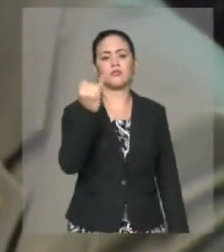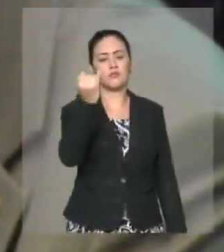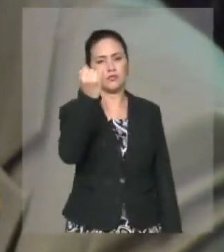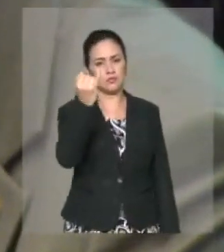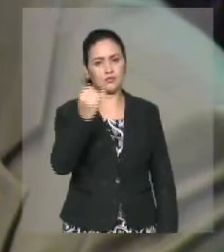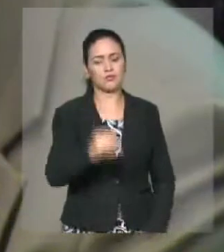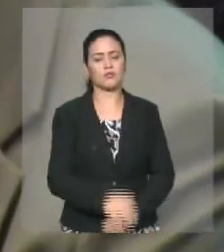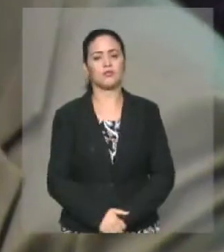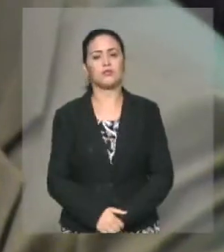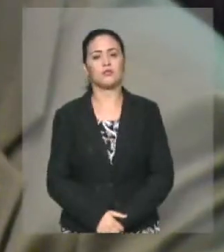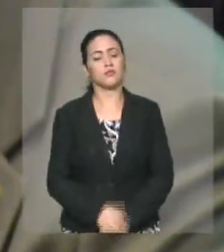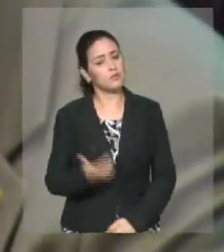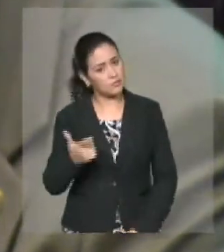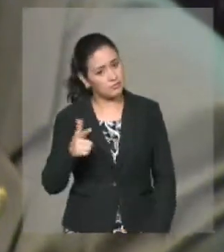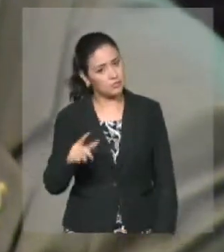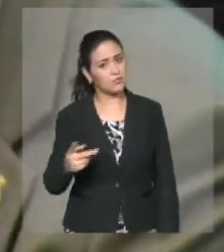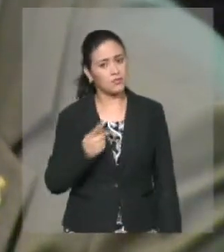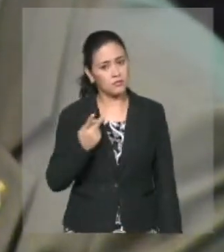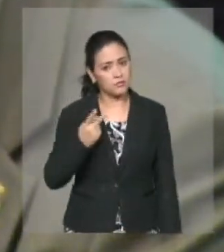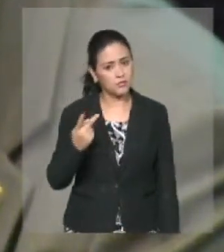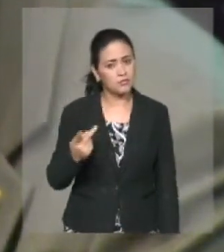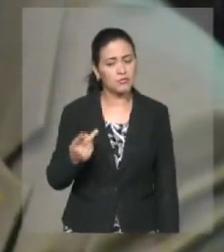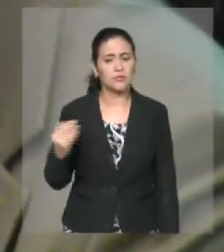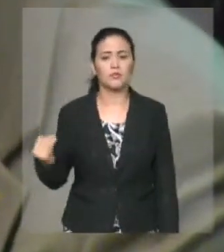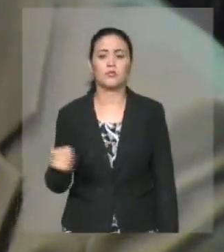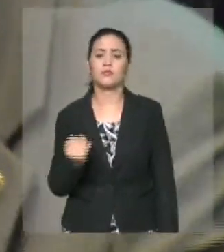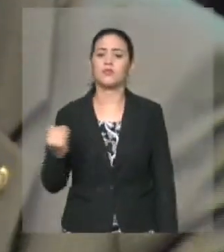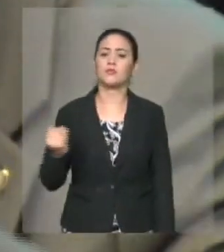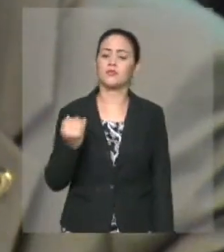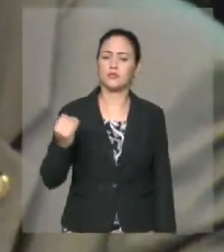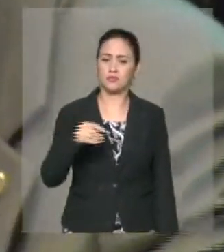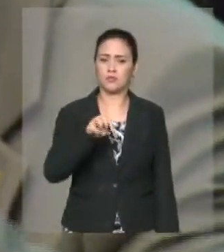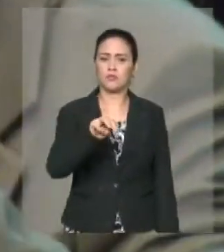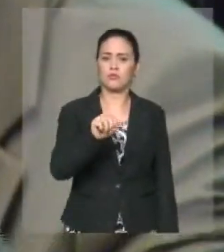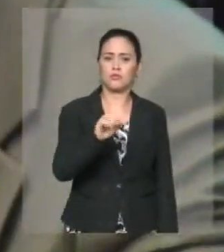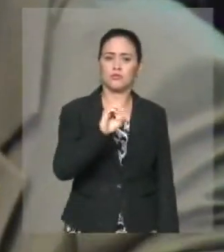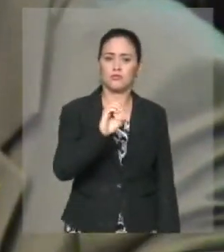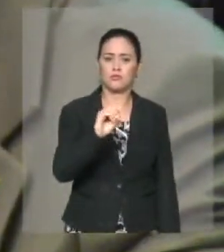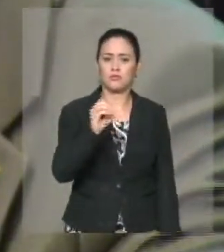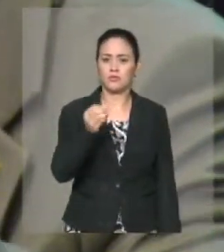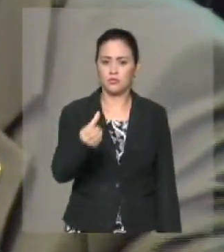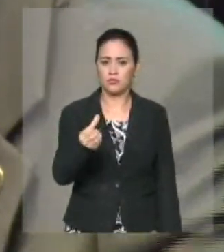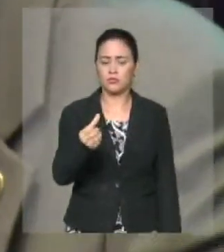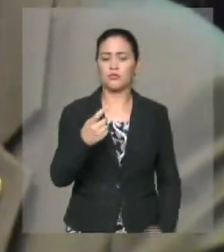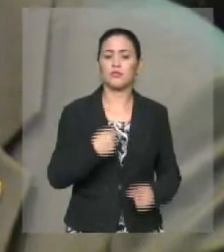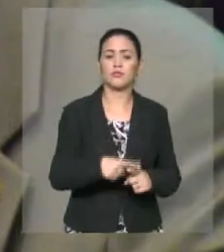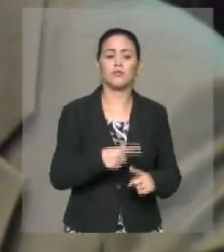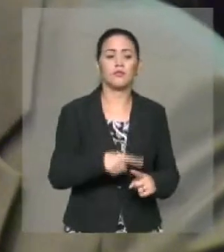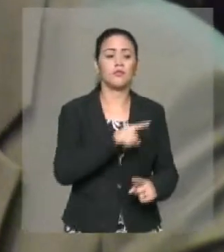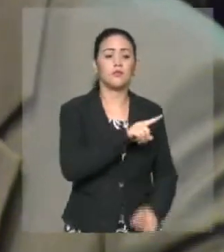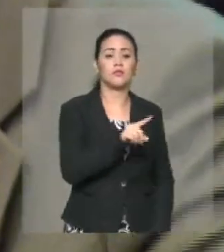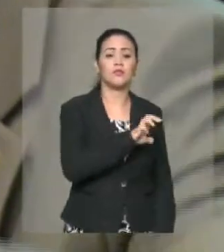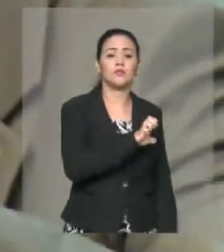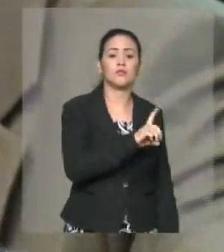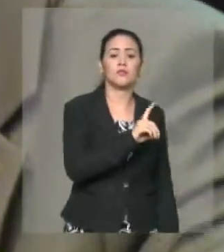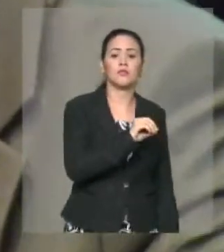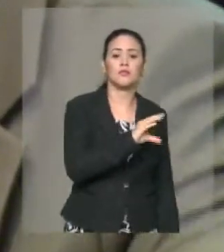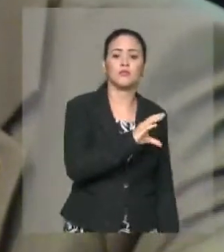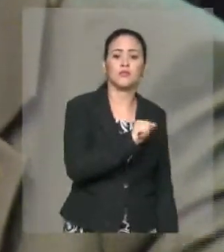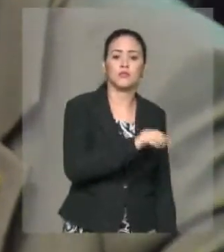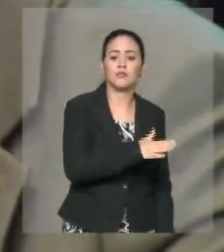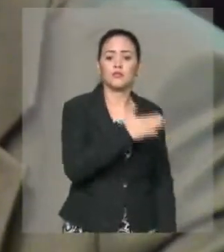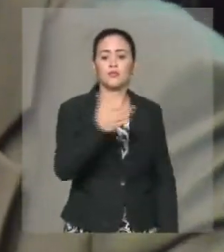vez, reiterando a importância da 006, porque nós saímos de Zedoca para Pedro Rosário pela